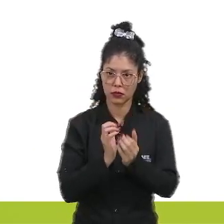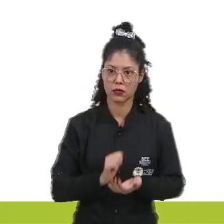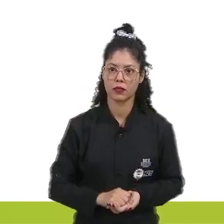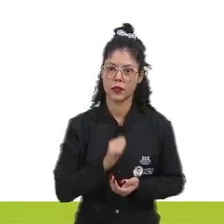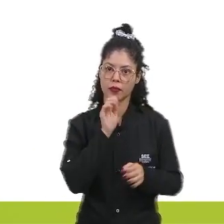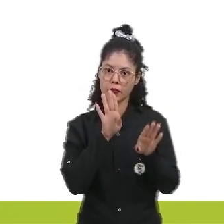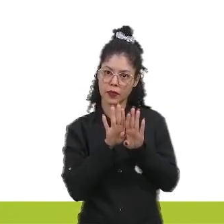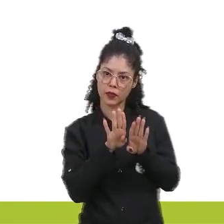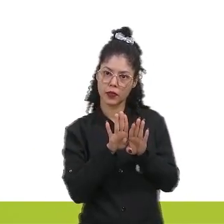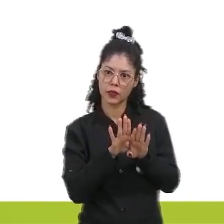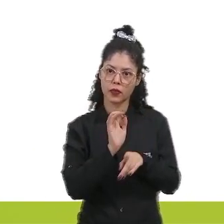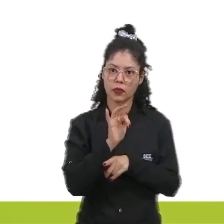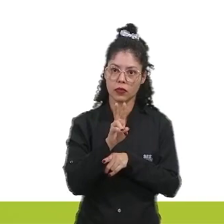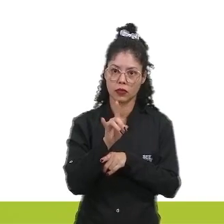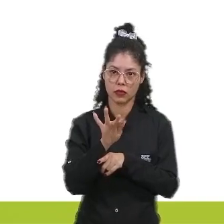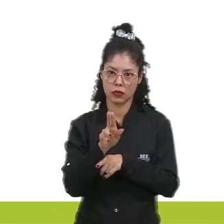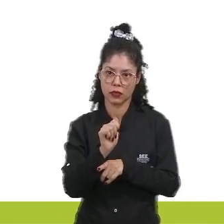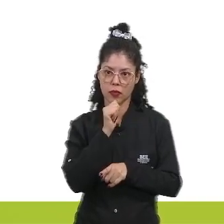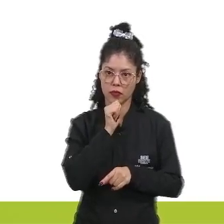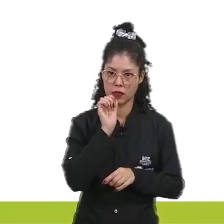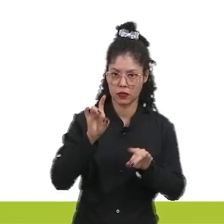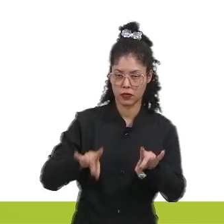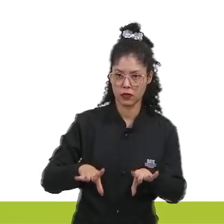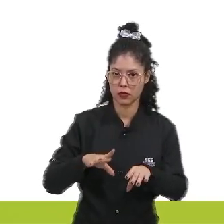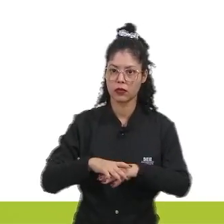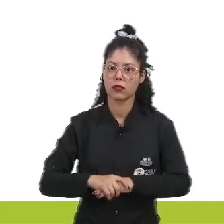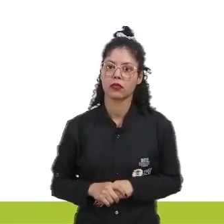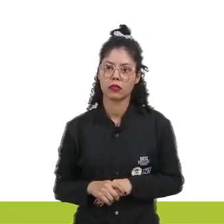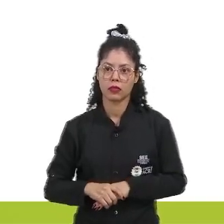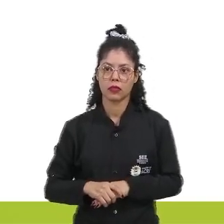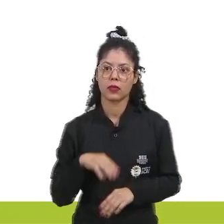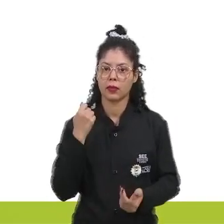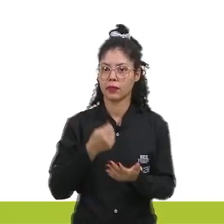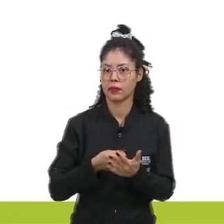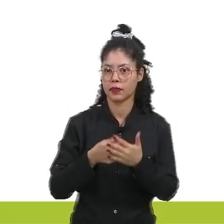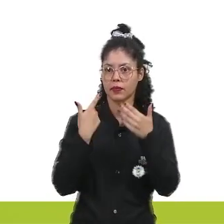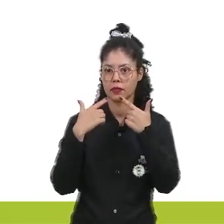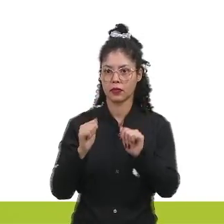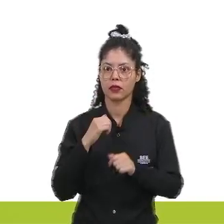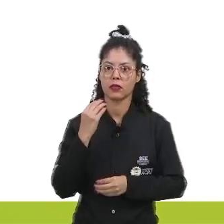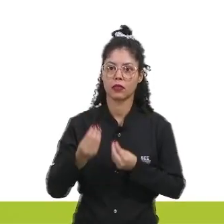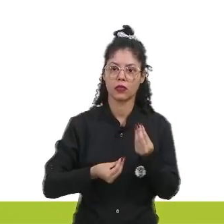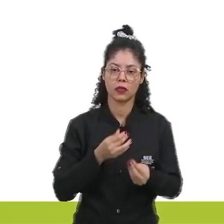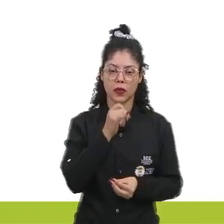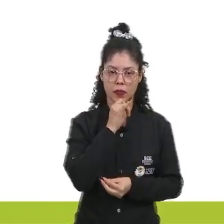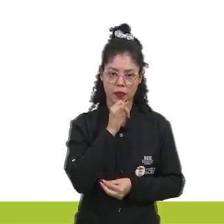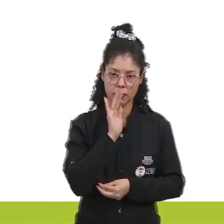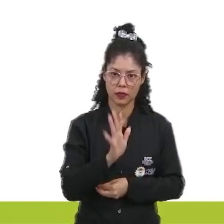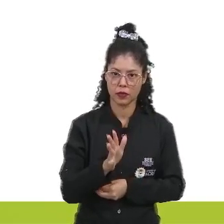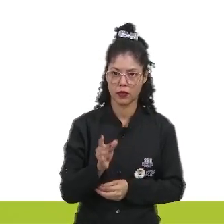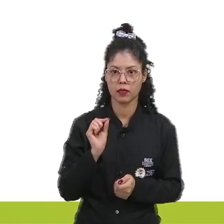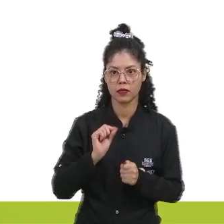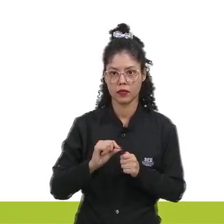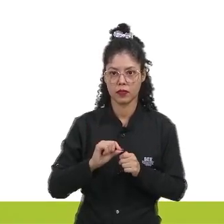E também, algebricamente, no caso desse último, vamos reforçar a linguagem como um exemplo realizado. A gente tem aqui uma relação de A em